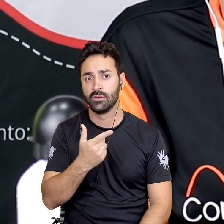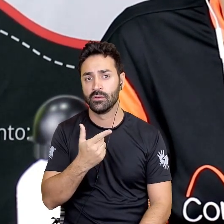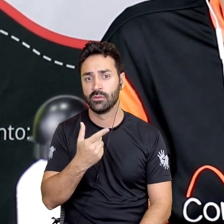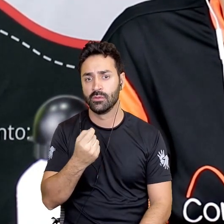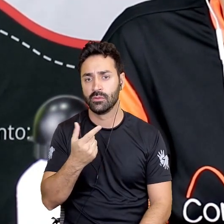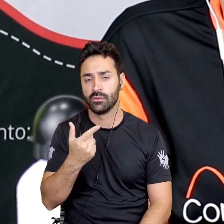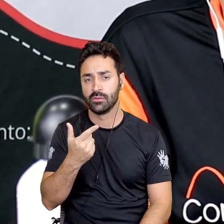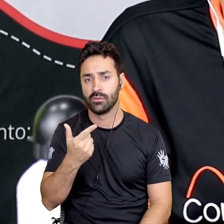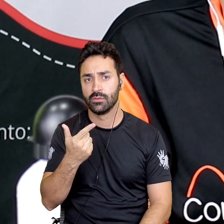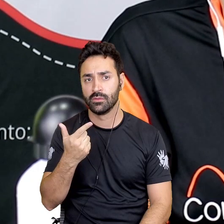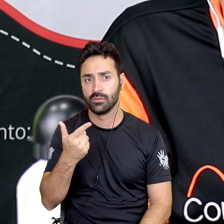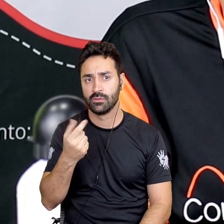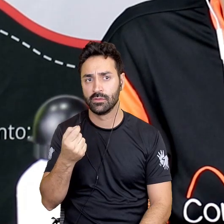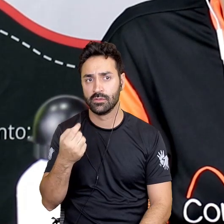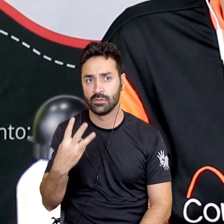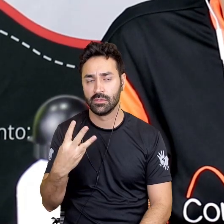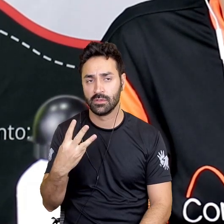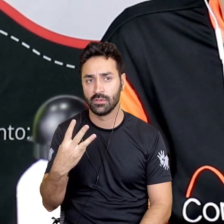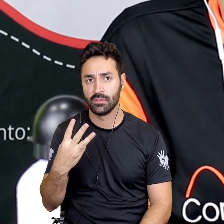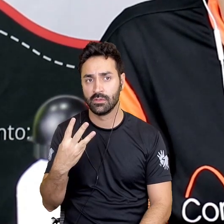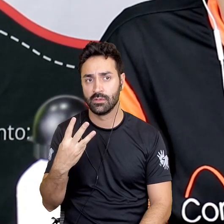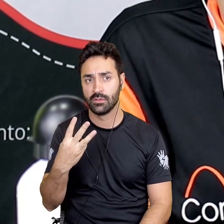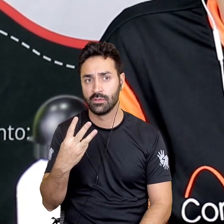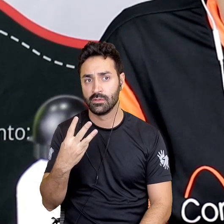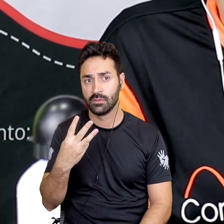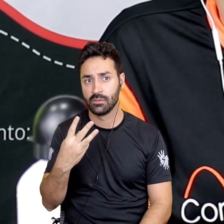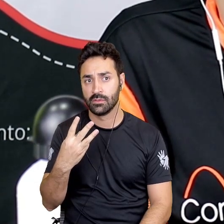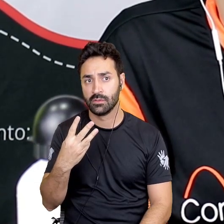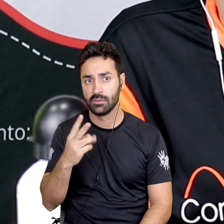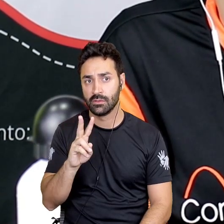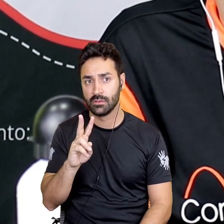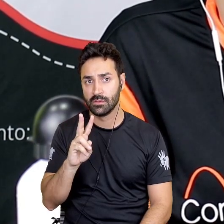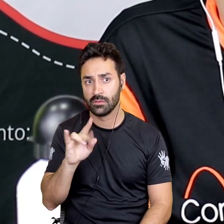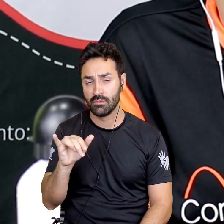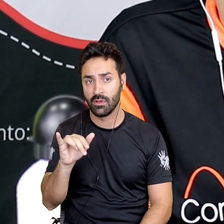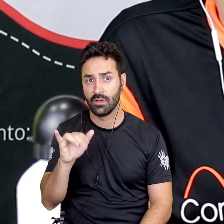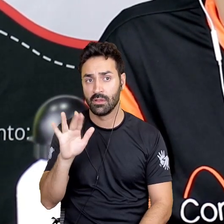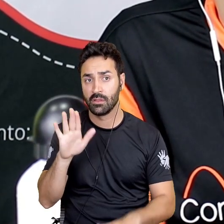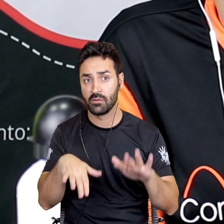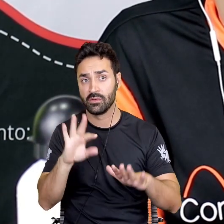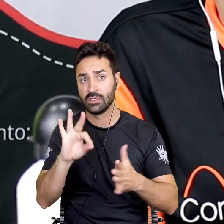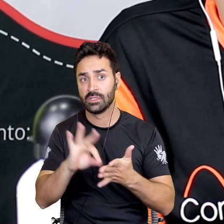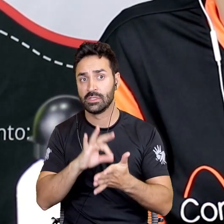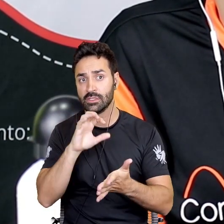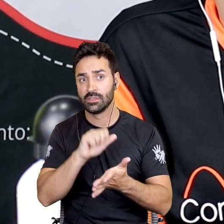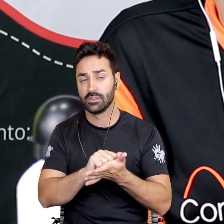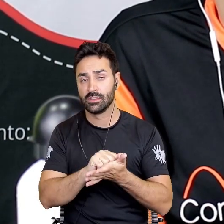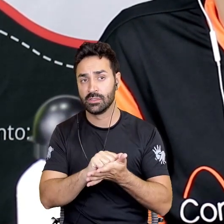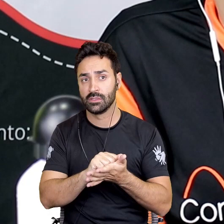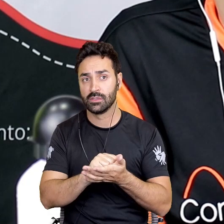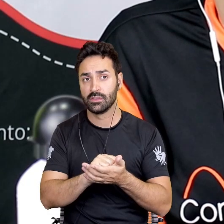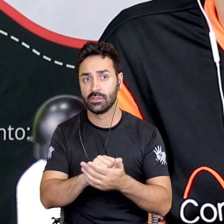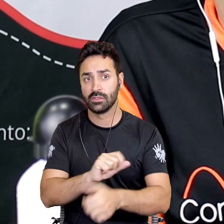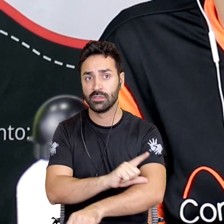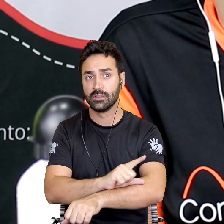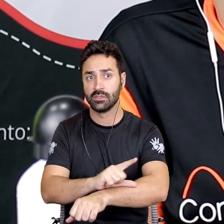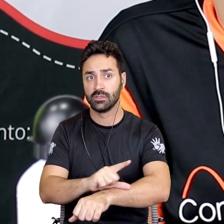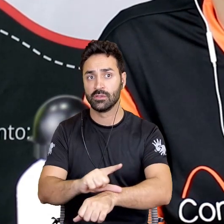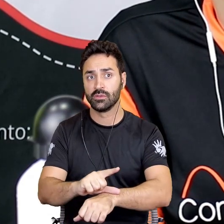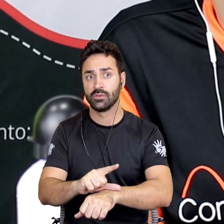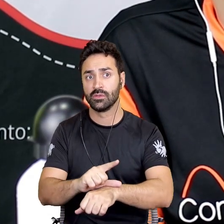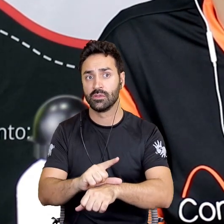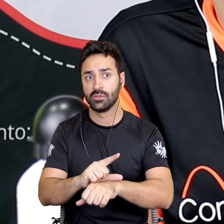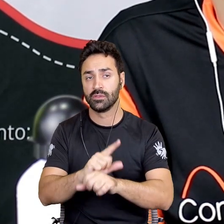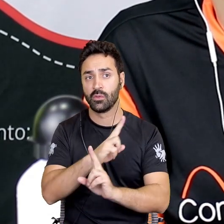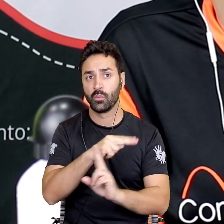2023, se vai haver a possibilidade de ter inscrições na licenciatura Libras na